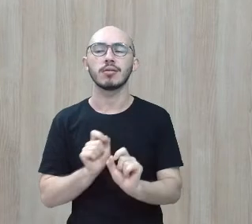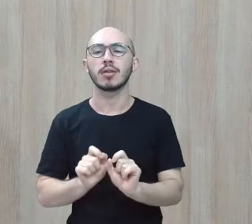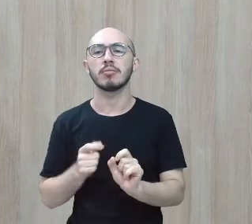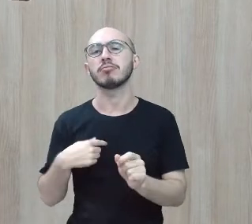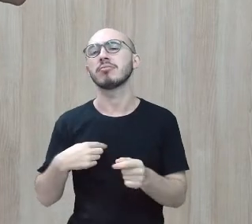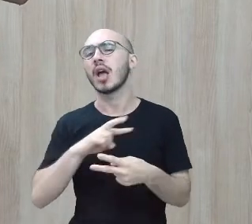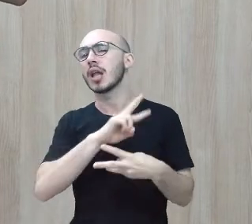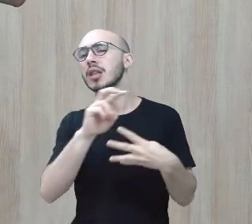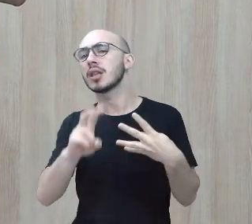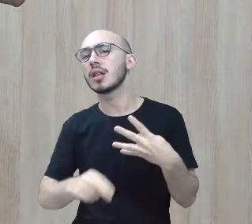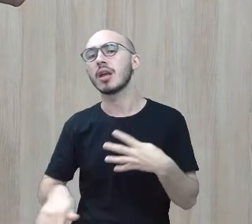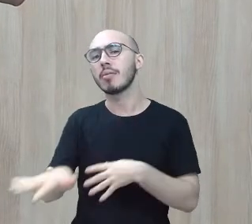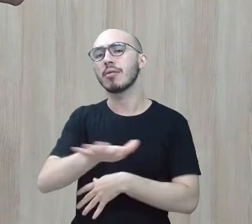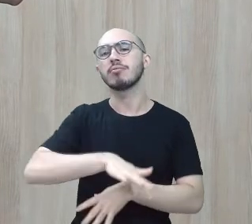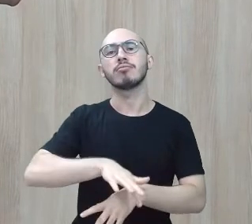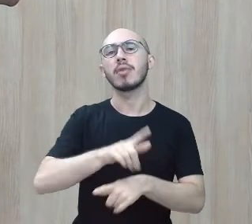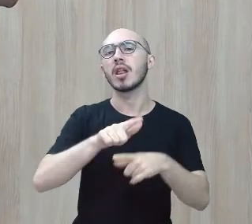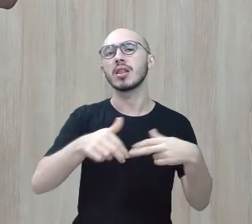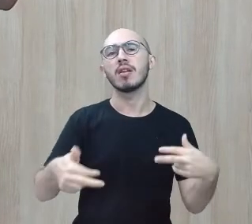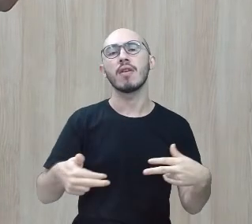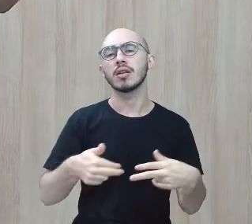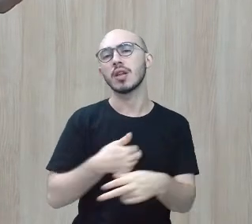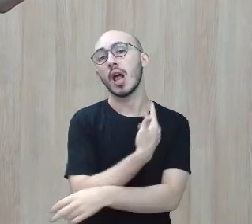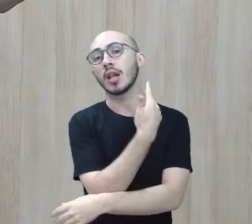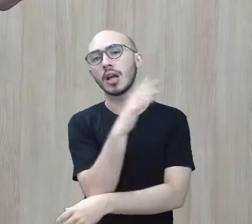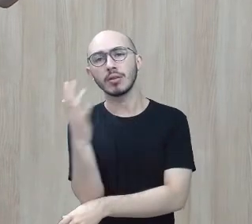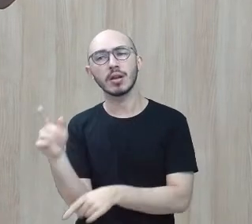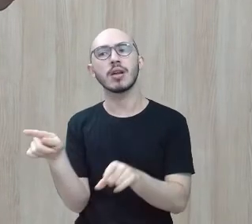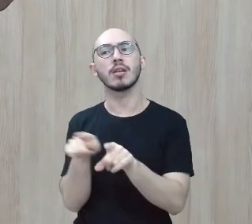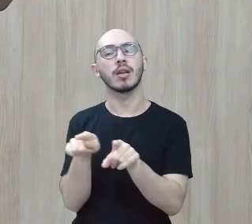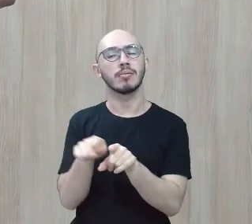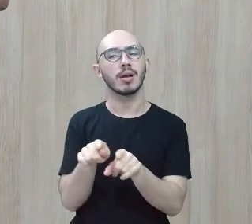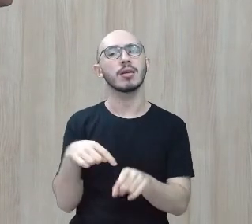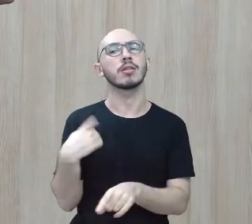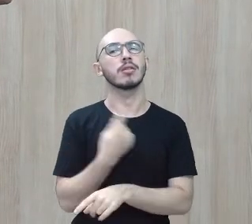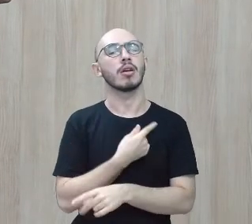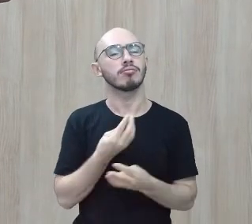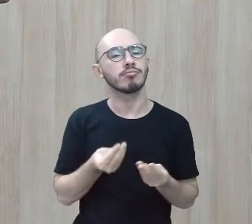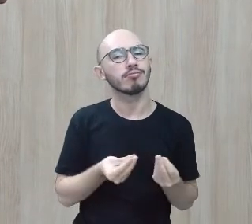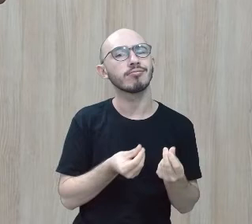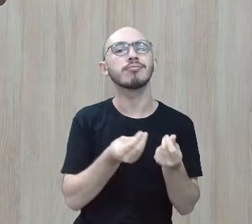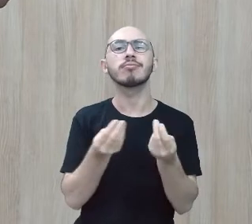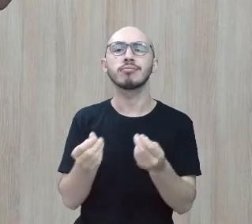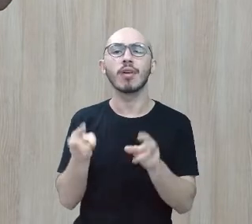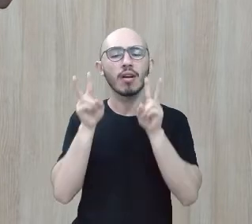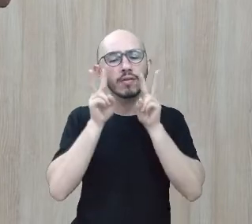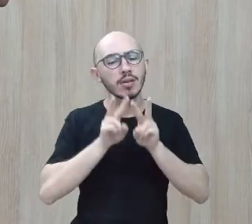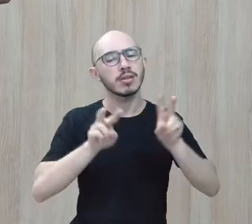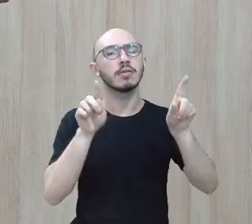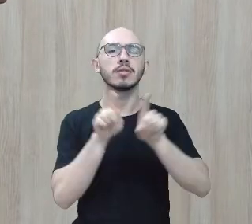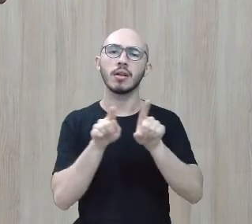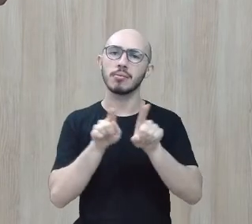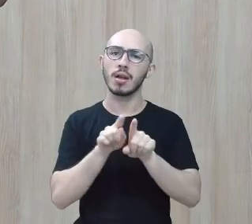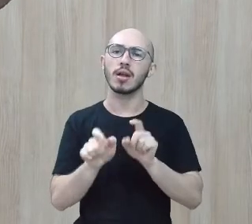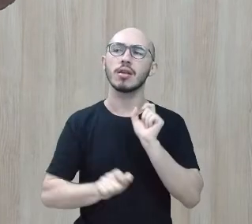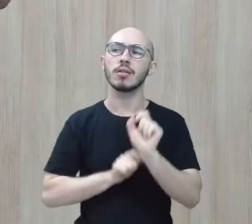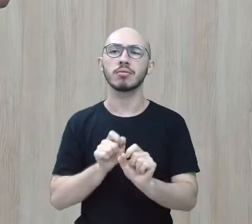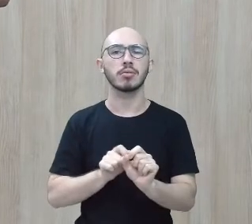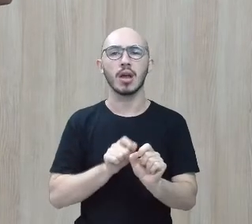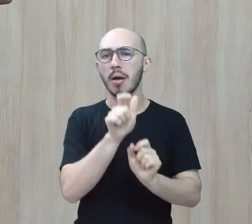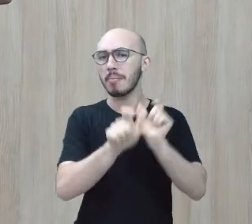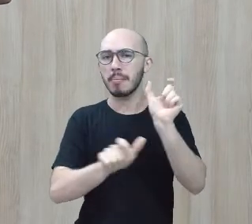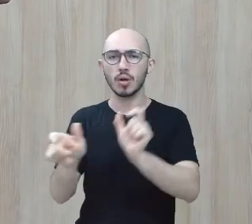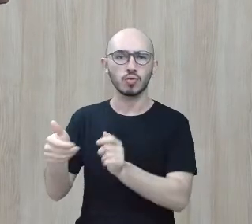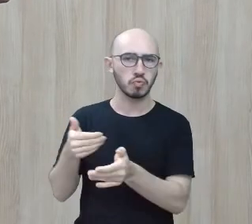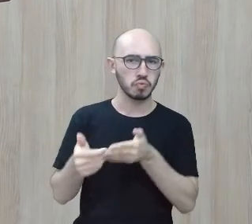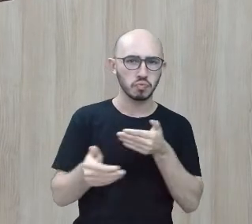elementos da natureza, que é palpável, não é? Visível a qualquer